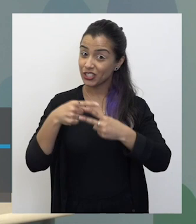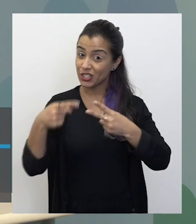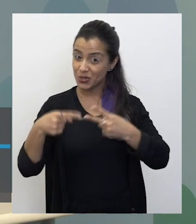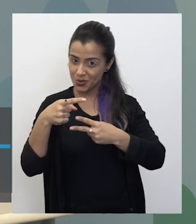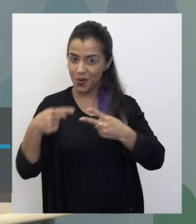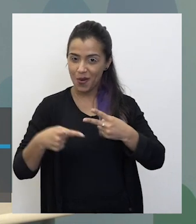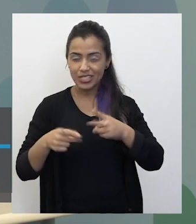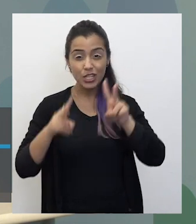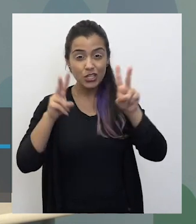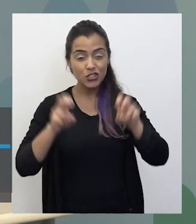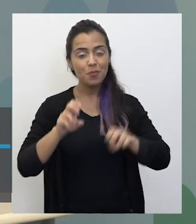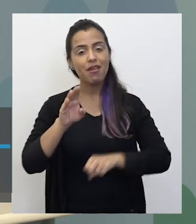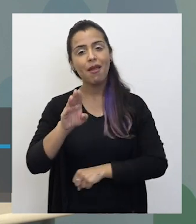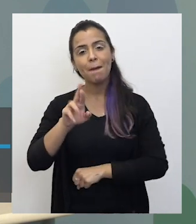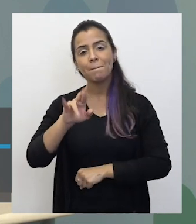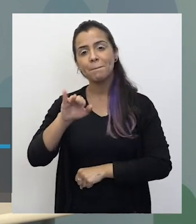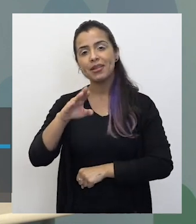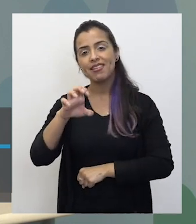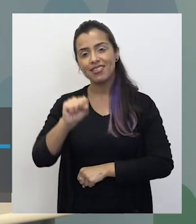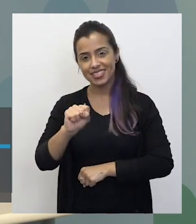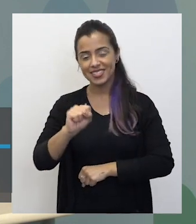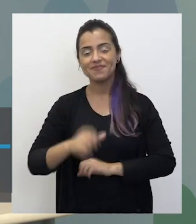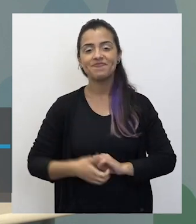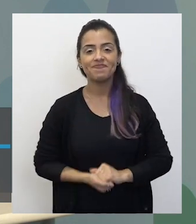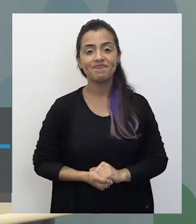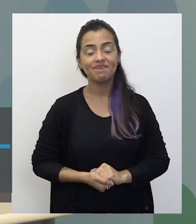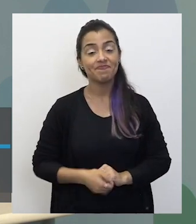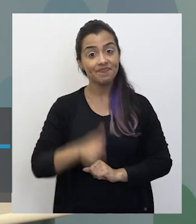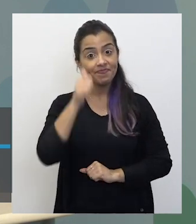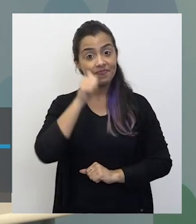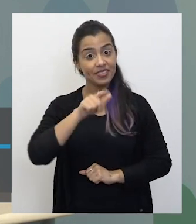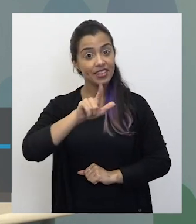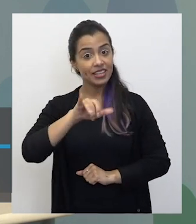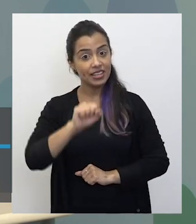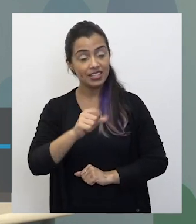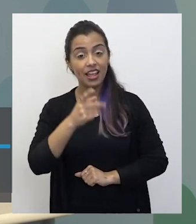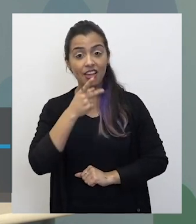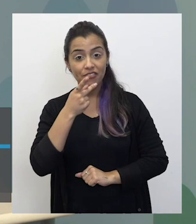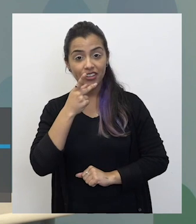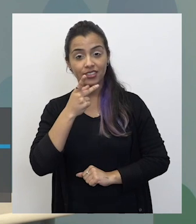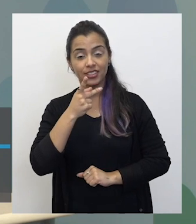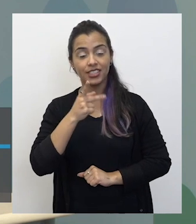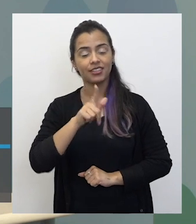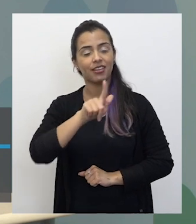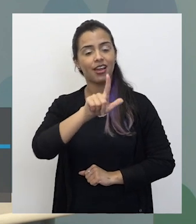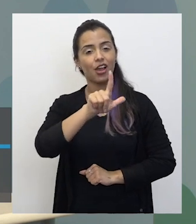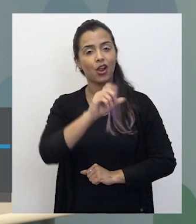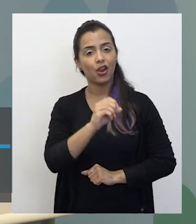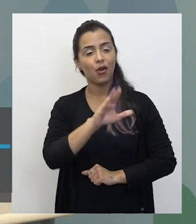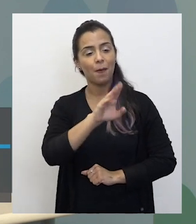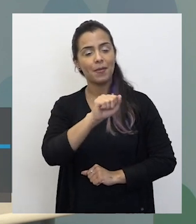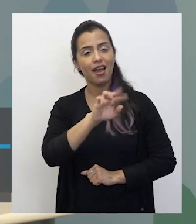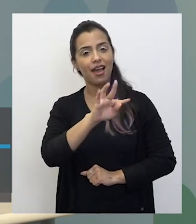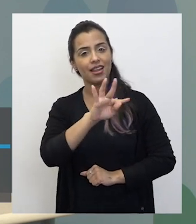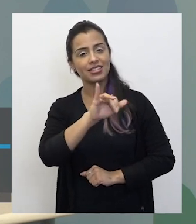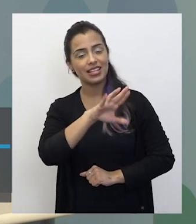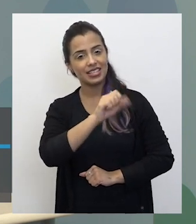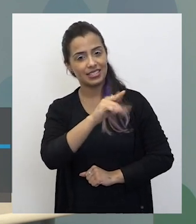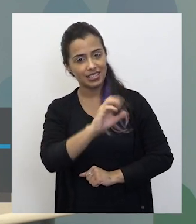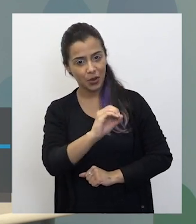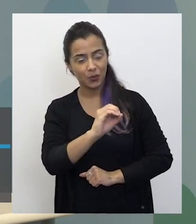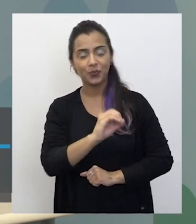em relação aos BRICS. Ó, a Liz colocou globalização, o Bruno escreveu comércio, o